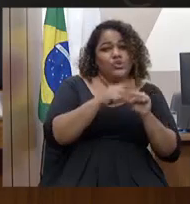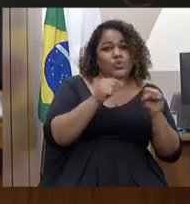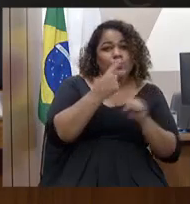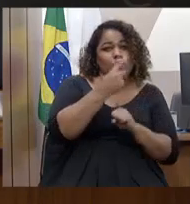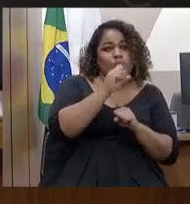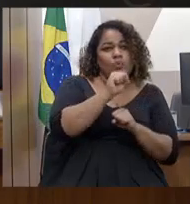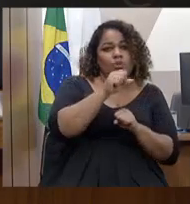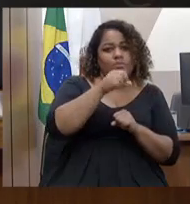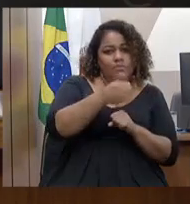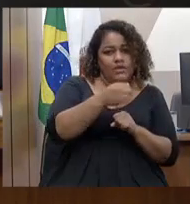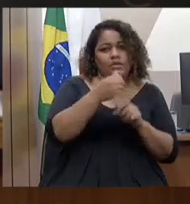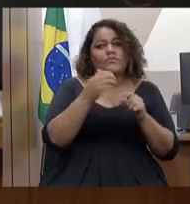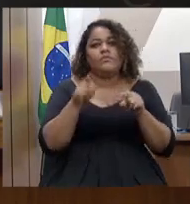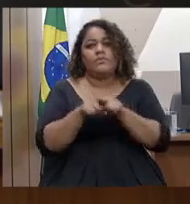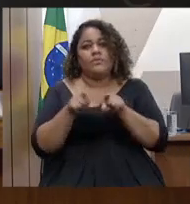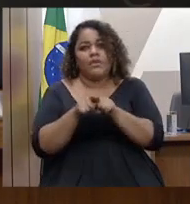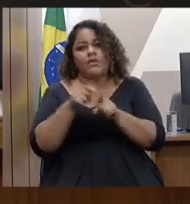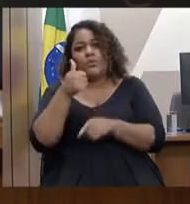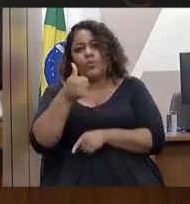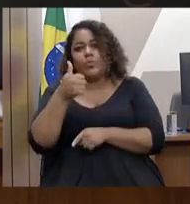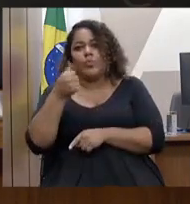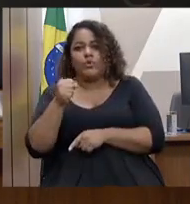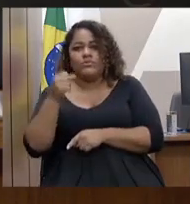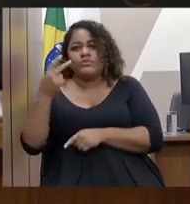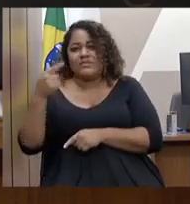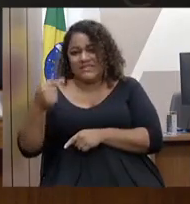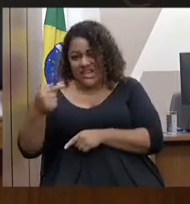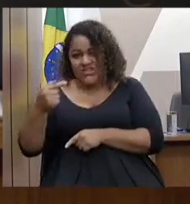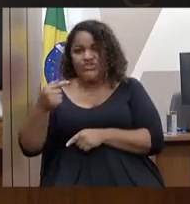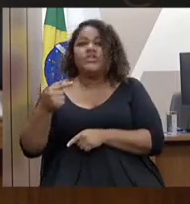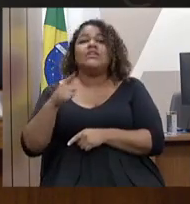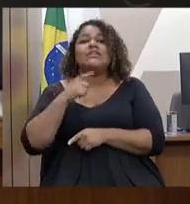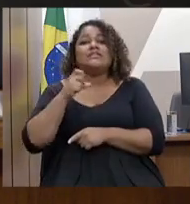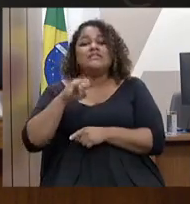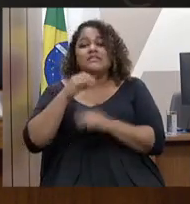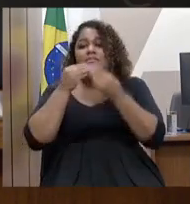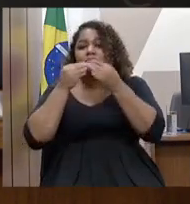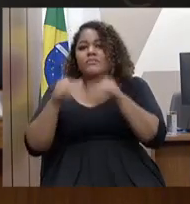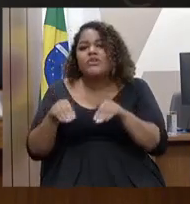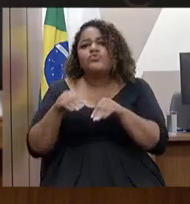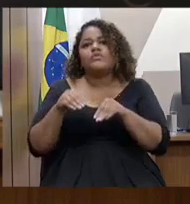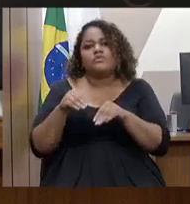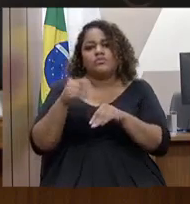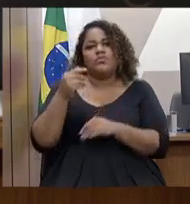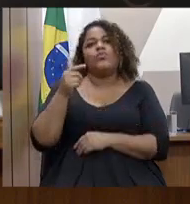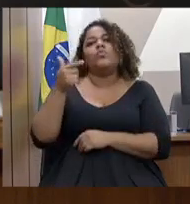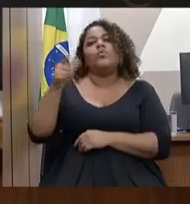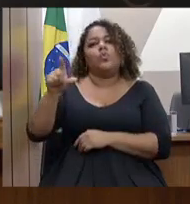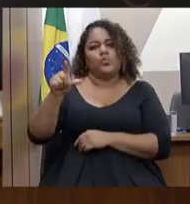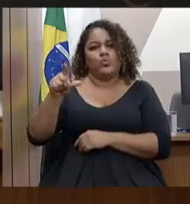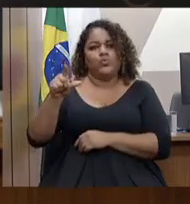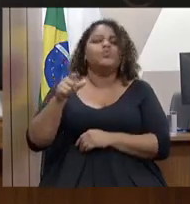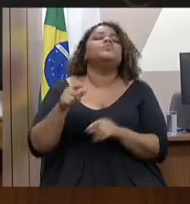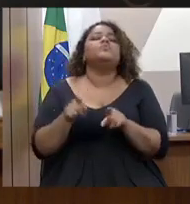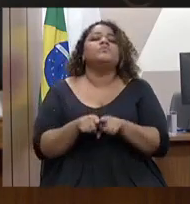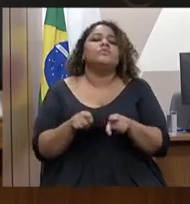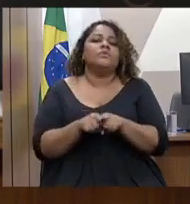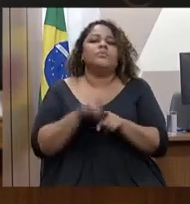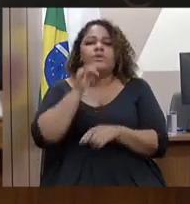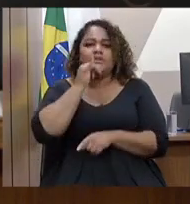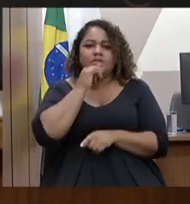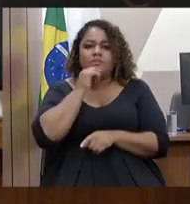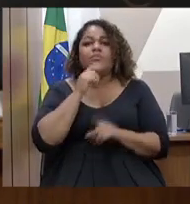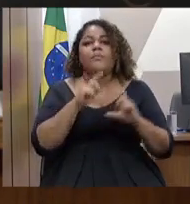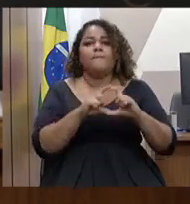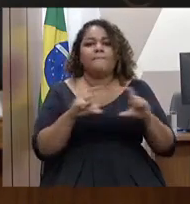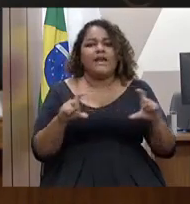próprio código causar dano na outra Muito obrigado a reparar parágrafo único haverá haverá obrigação de reparar o